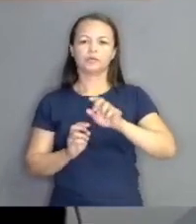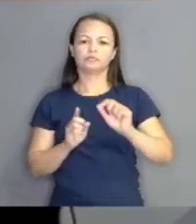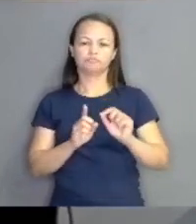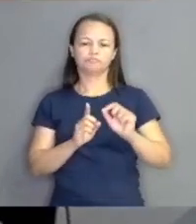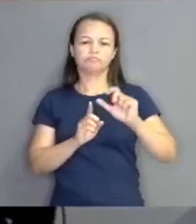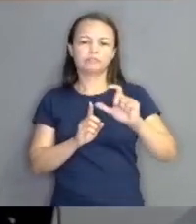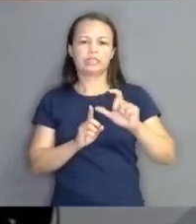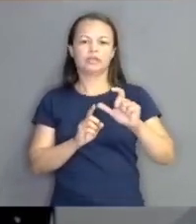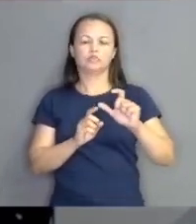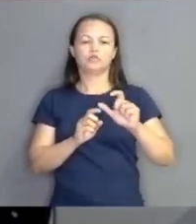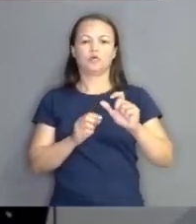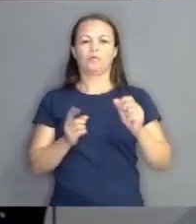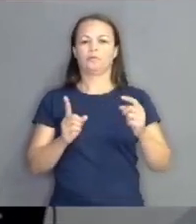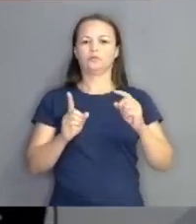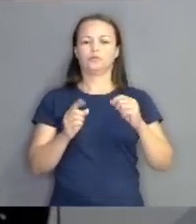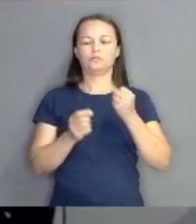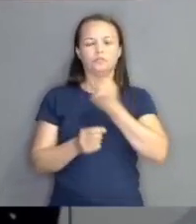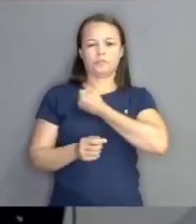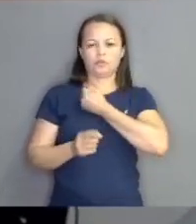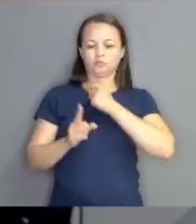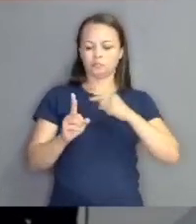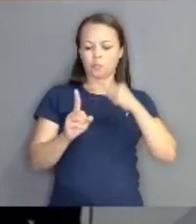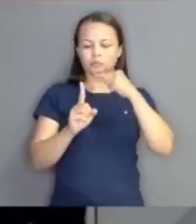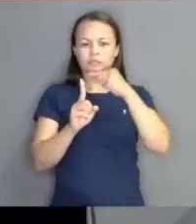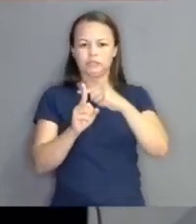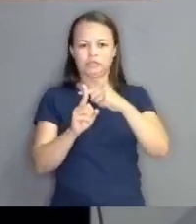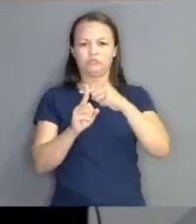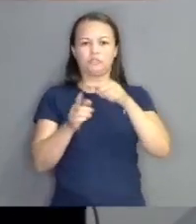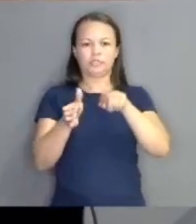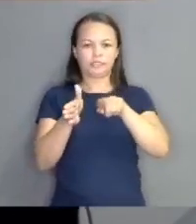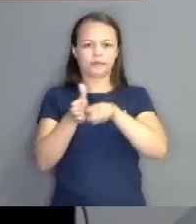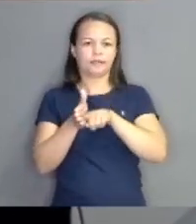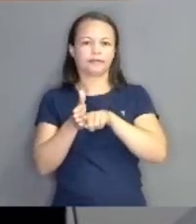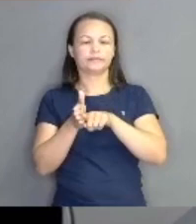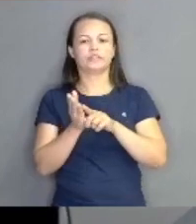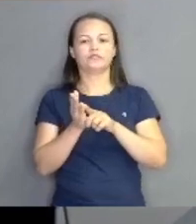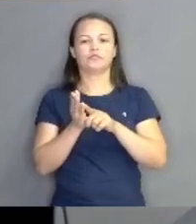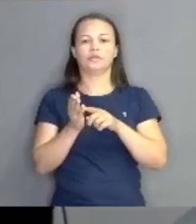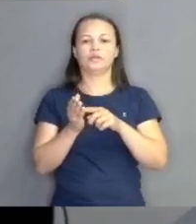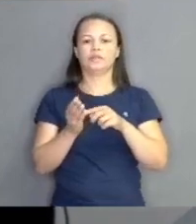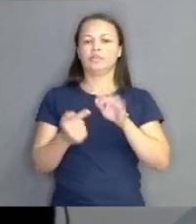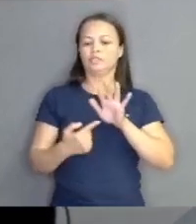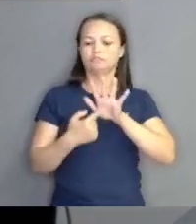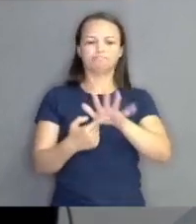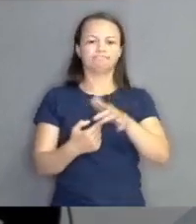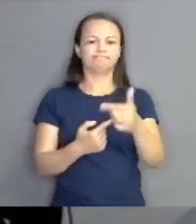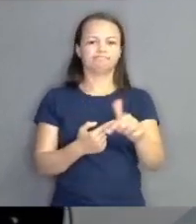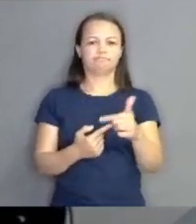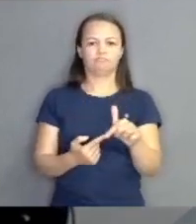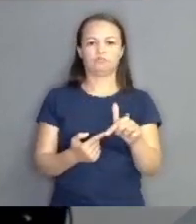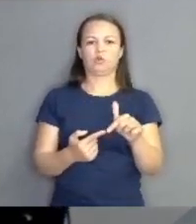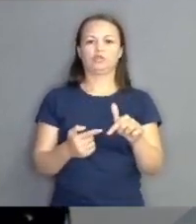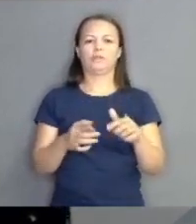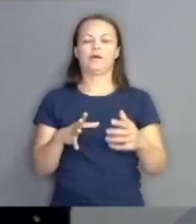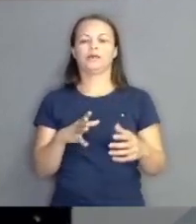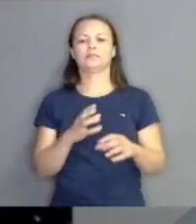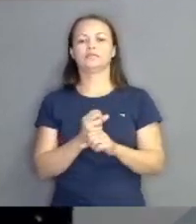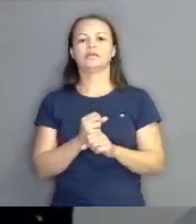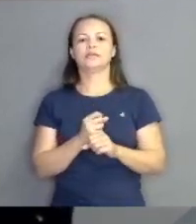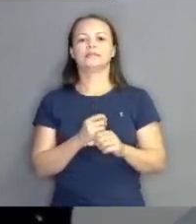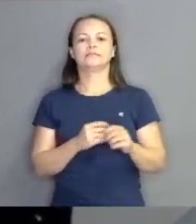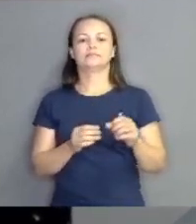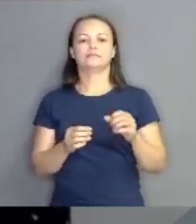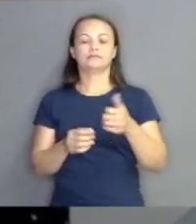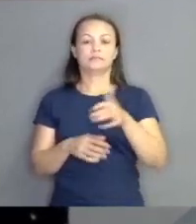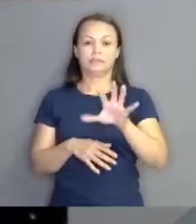os números positivos e negativos, que não apresentam parte decimal e o zero.